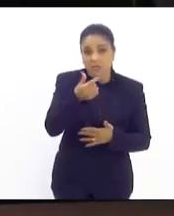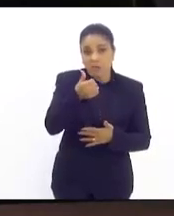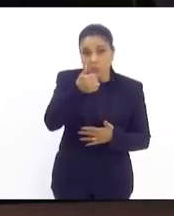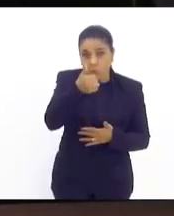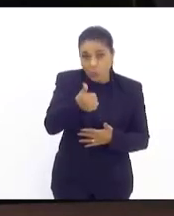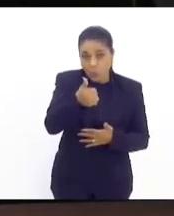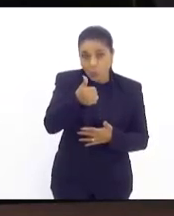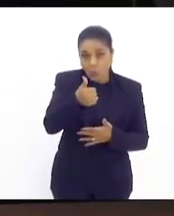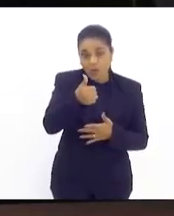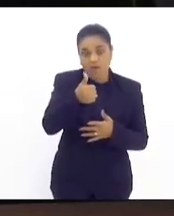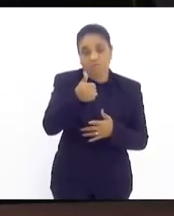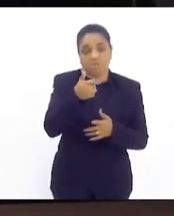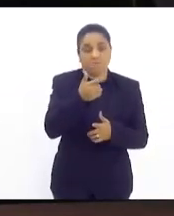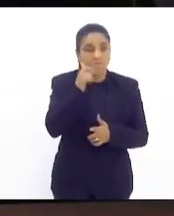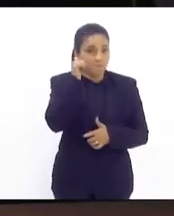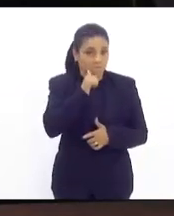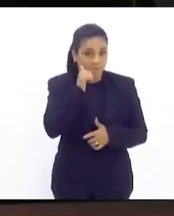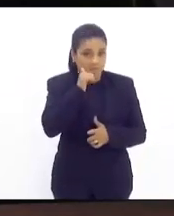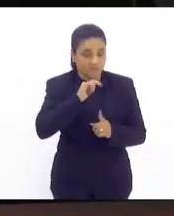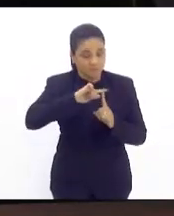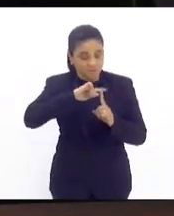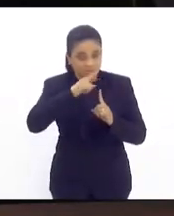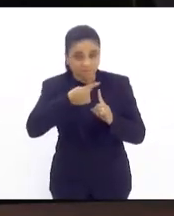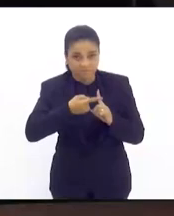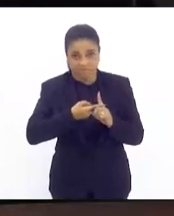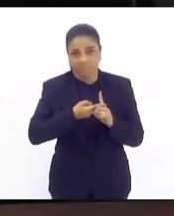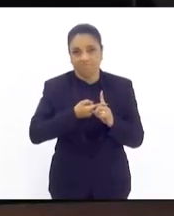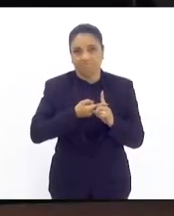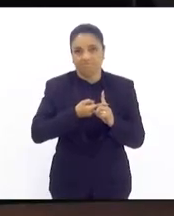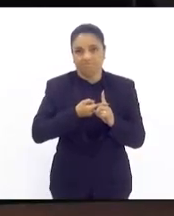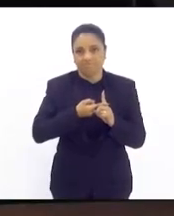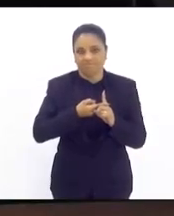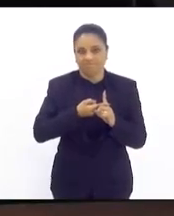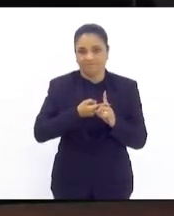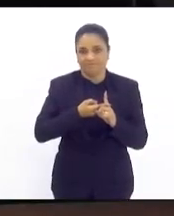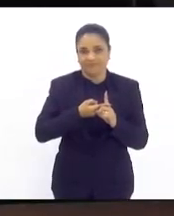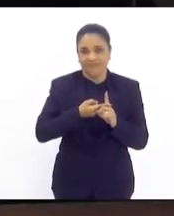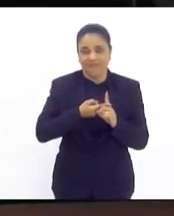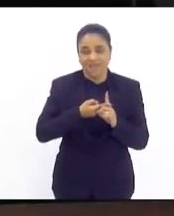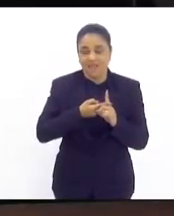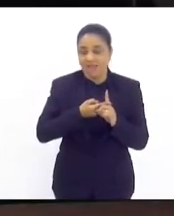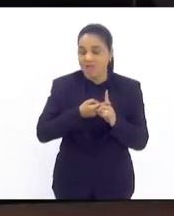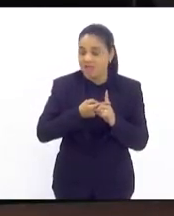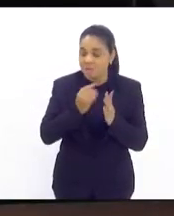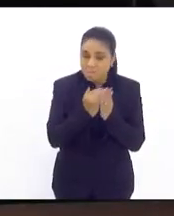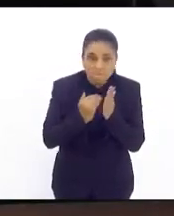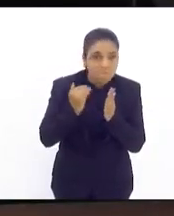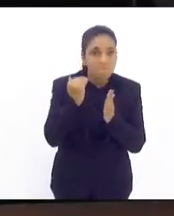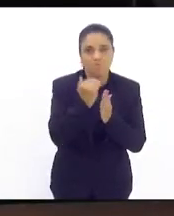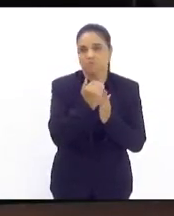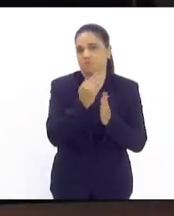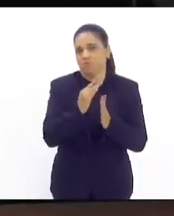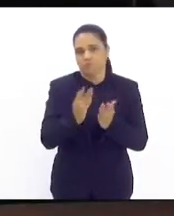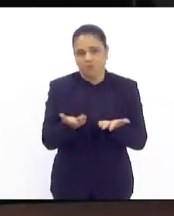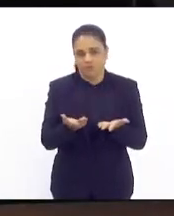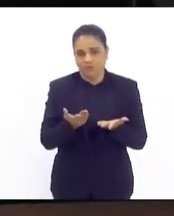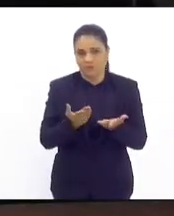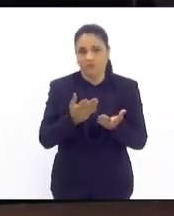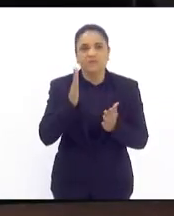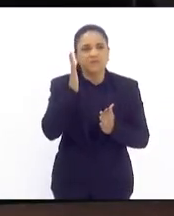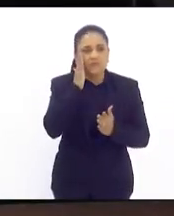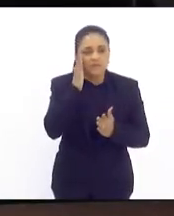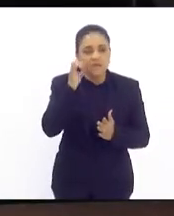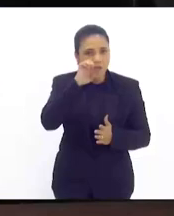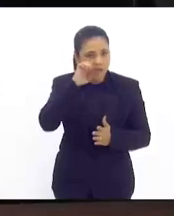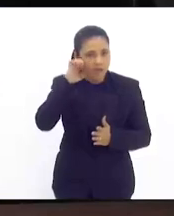índice altíssimo e a gente sabe É que olhando para alguns deputados como a deputada Élica e demais